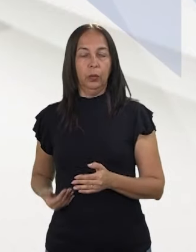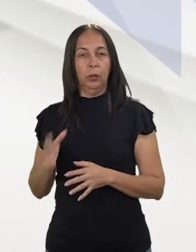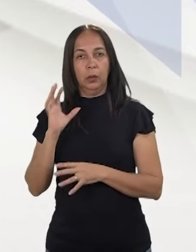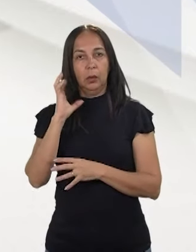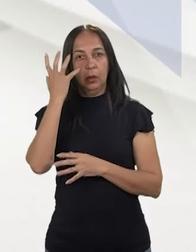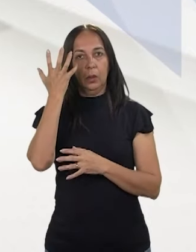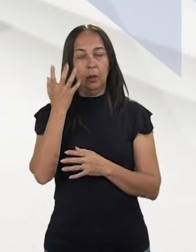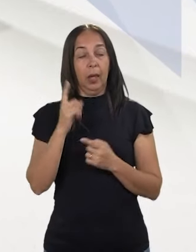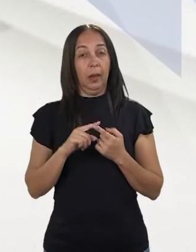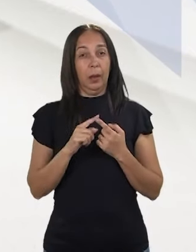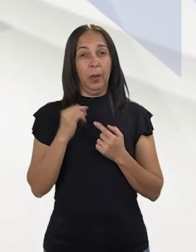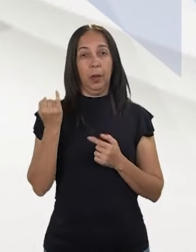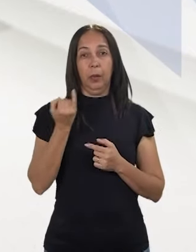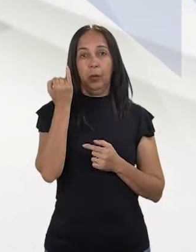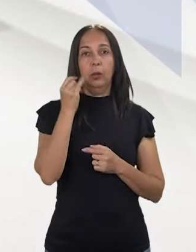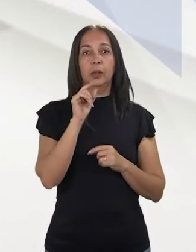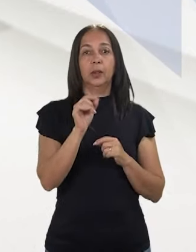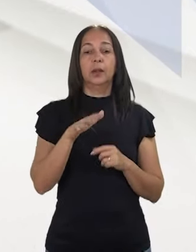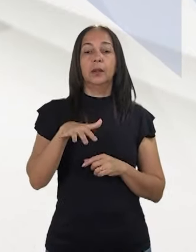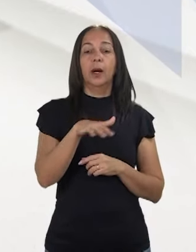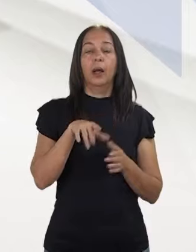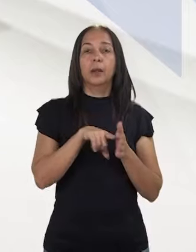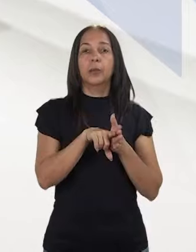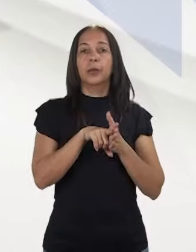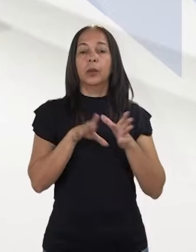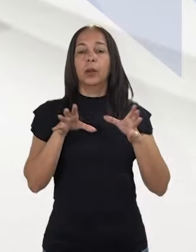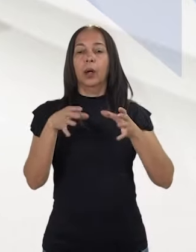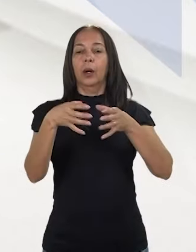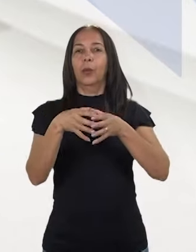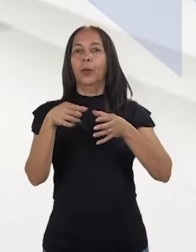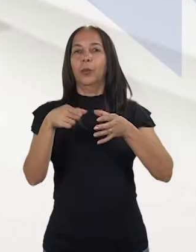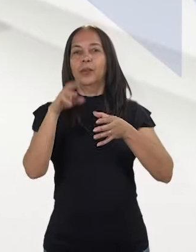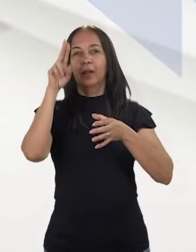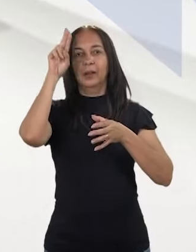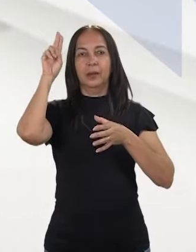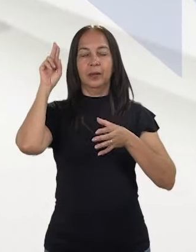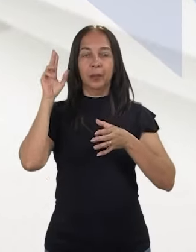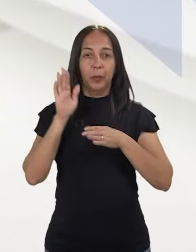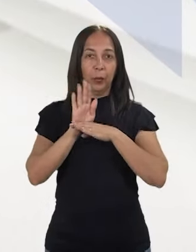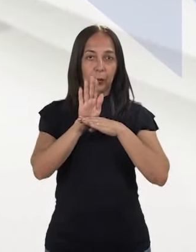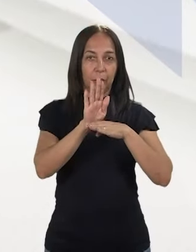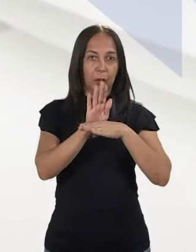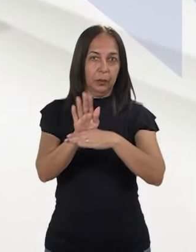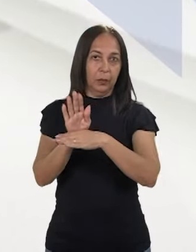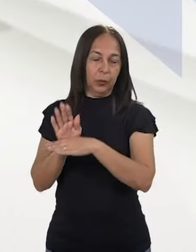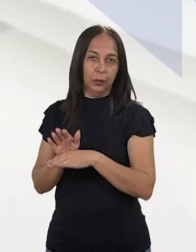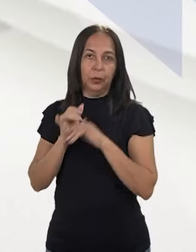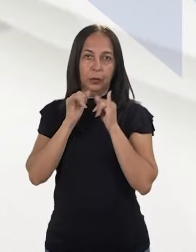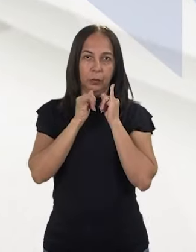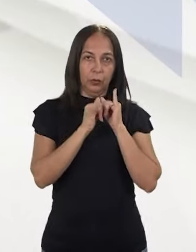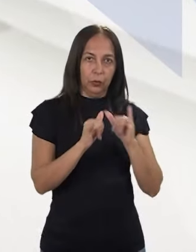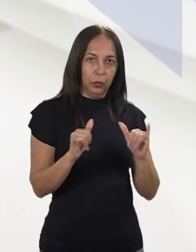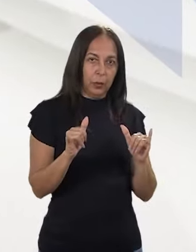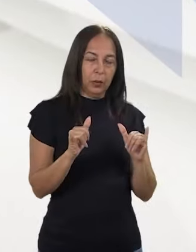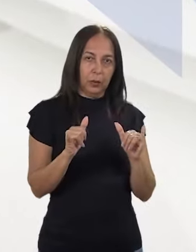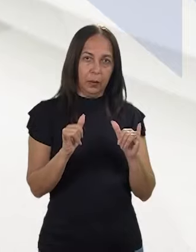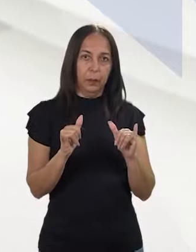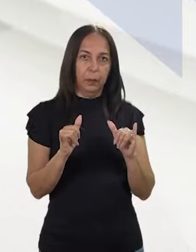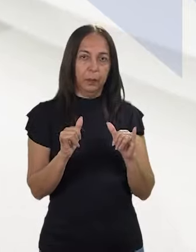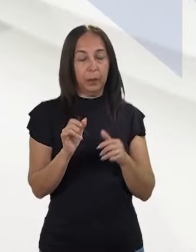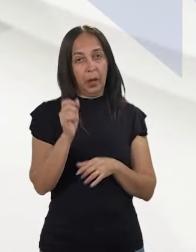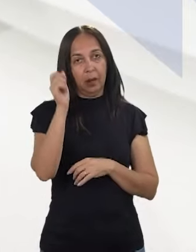ali no no sentido de das tomadas de decisão e é muito importante os trabalhos de pesquisa a comunidade acadêmica contribui muito fortemente